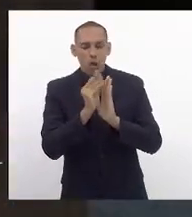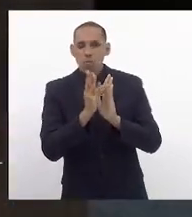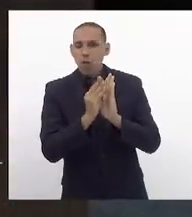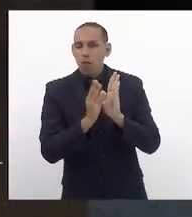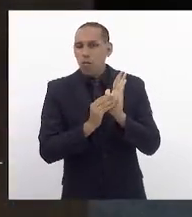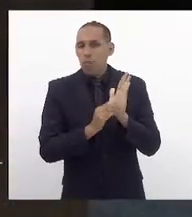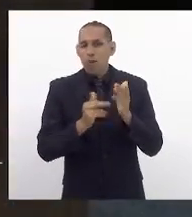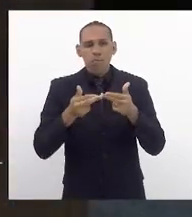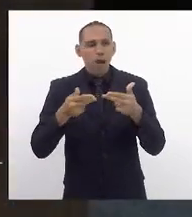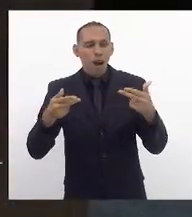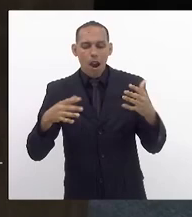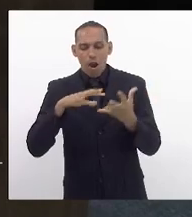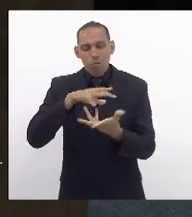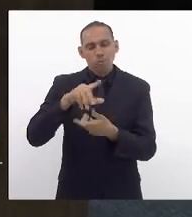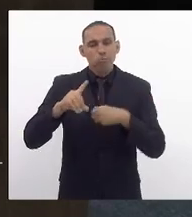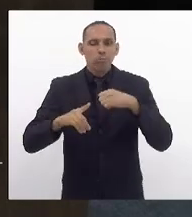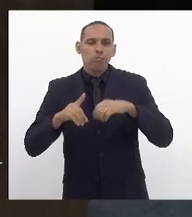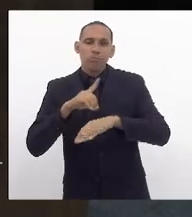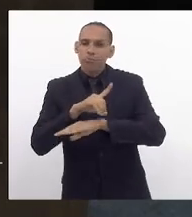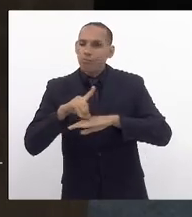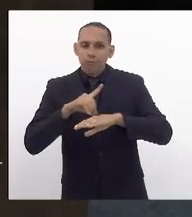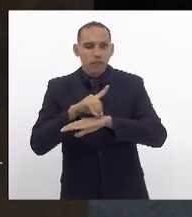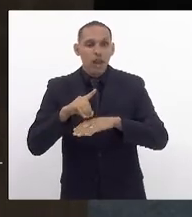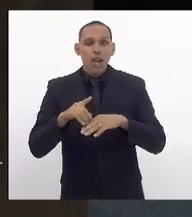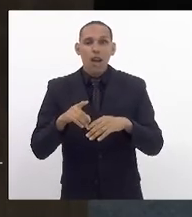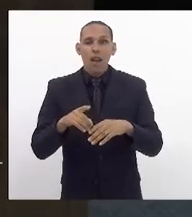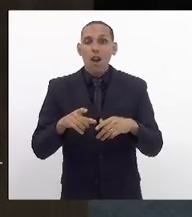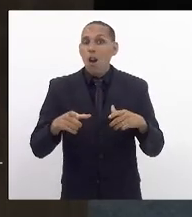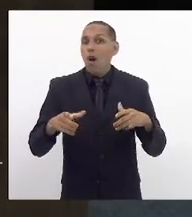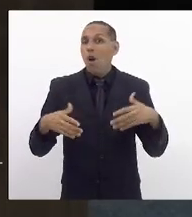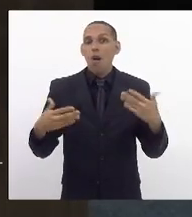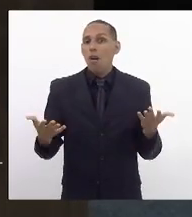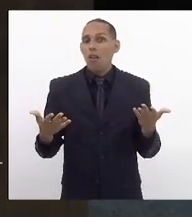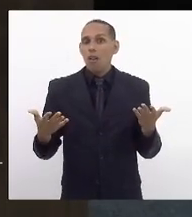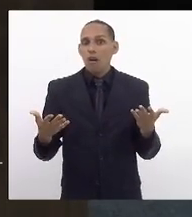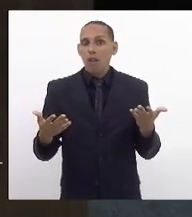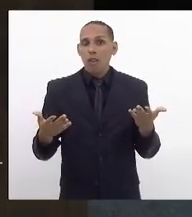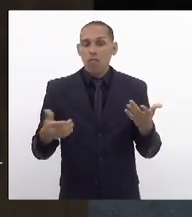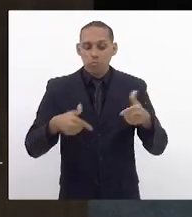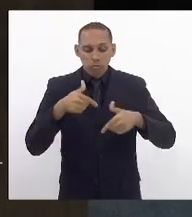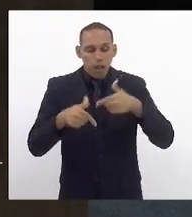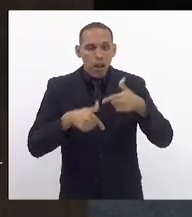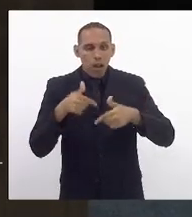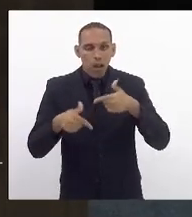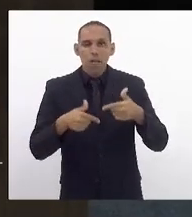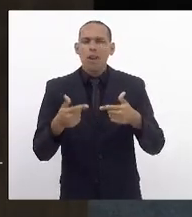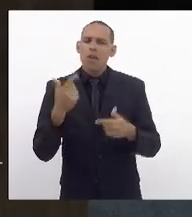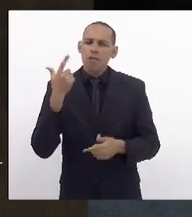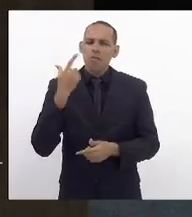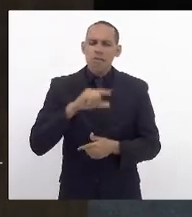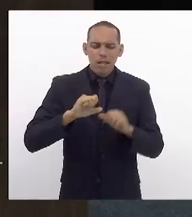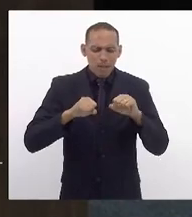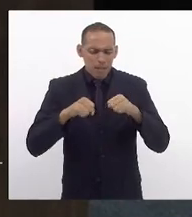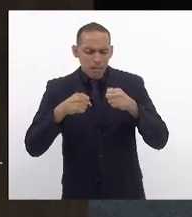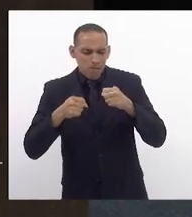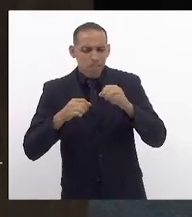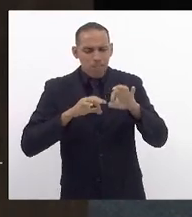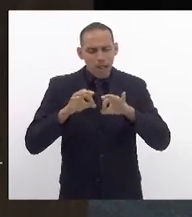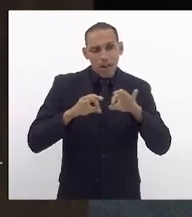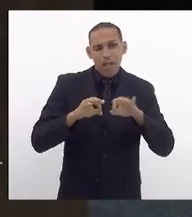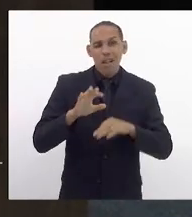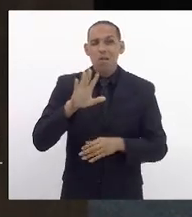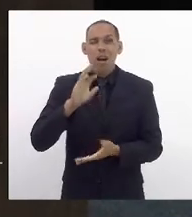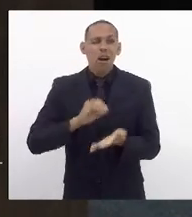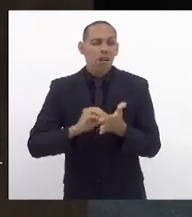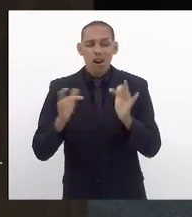enfim, ao mundo digital, onde a atividade educacional tentou continuar, com algumas improvisações, com problemas, enfim, mas